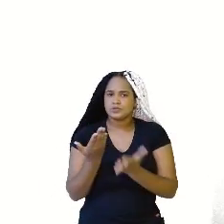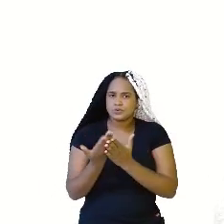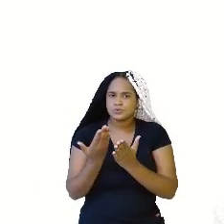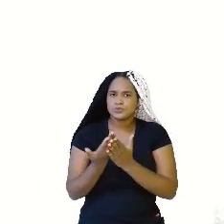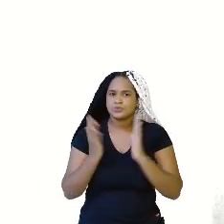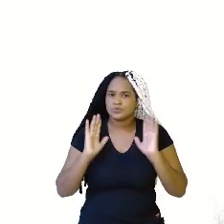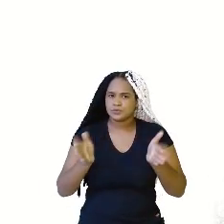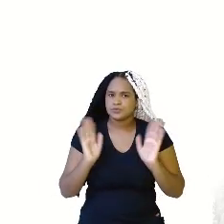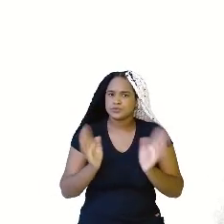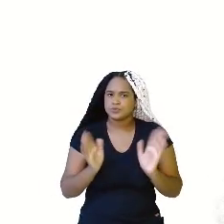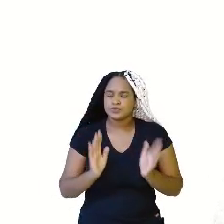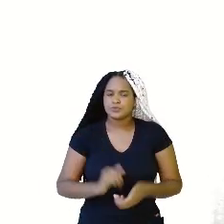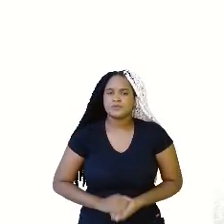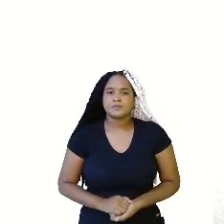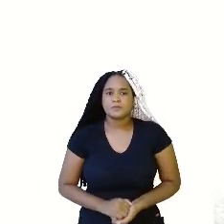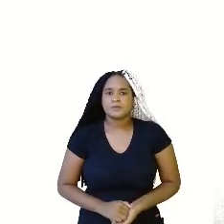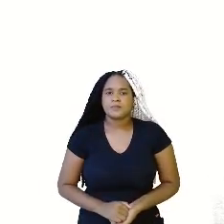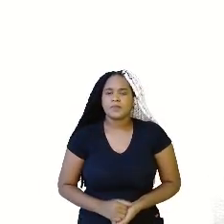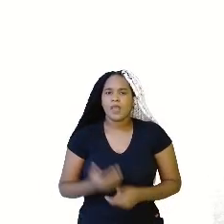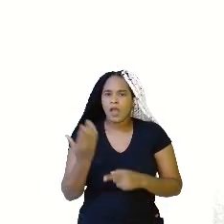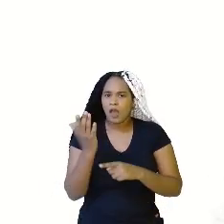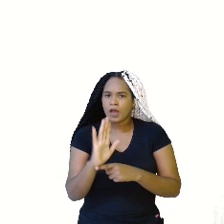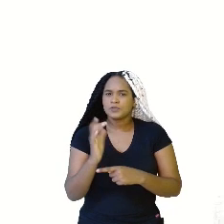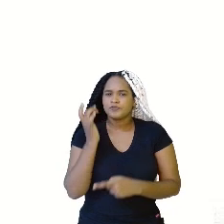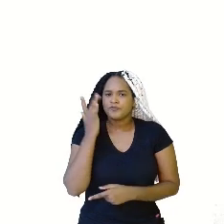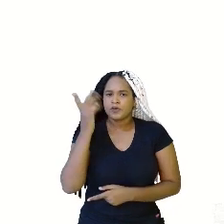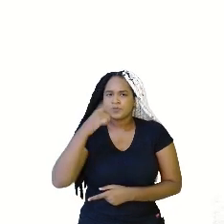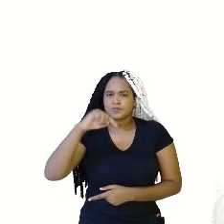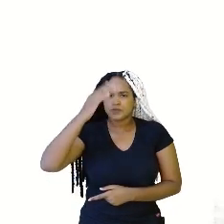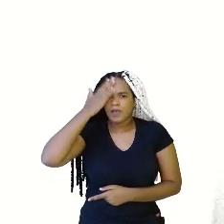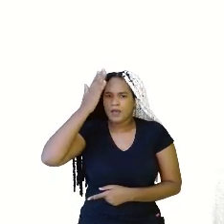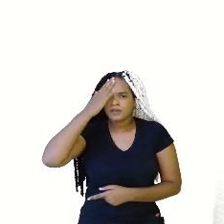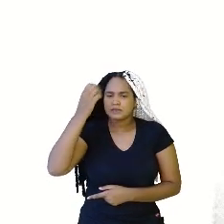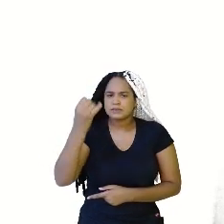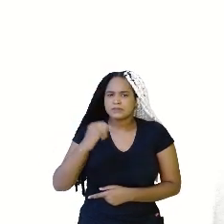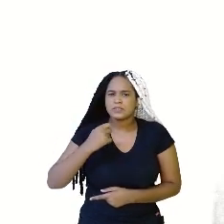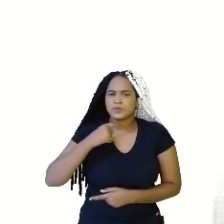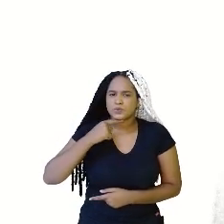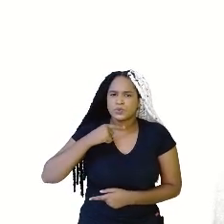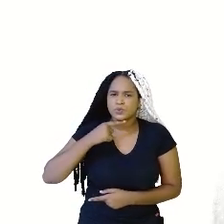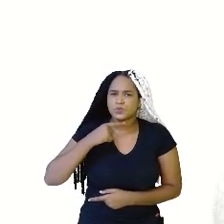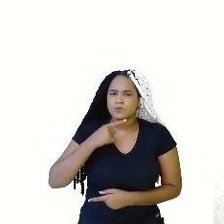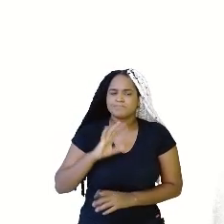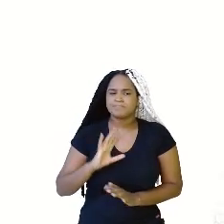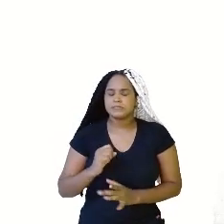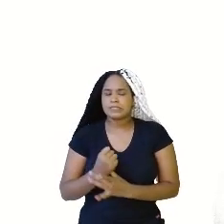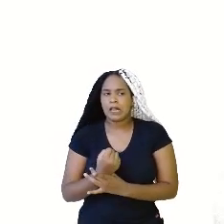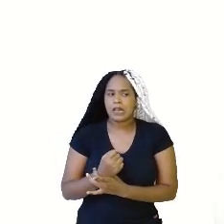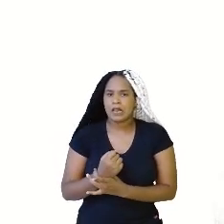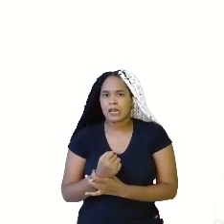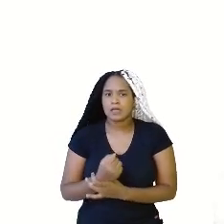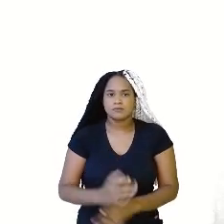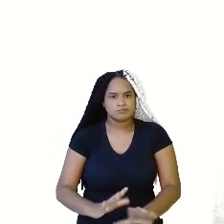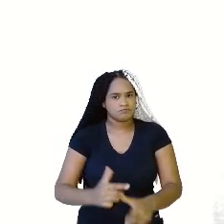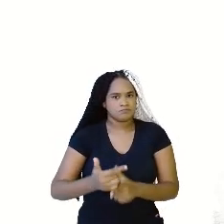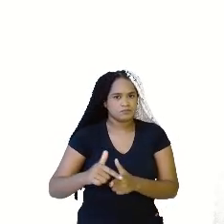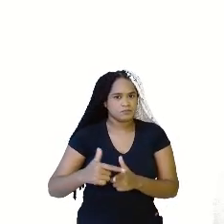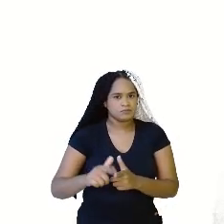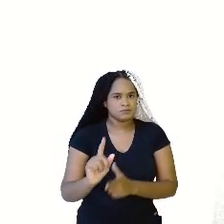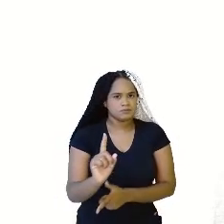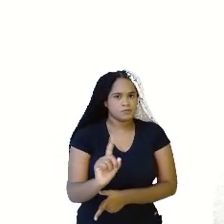ele e ele vai facilitar muito. Se você está com dúvida, se você ainda não está seguro, não tem problema